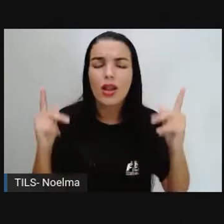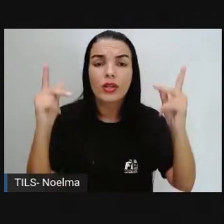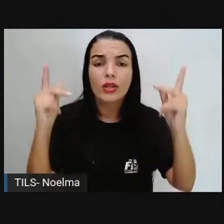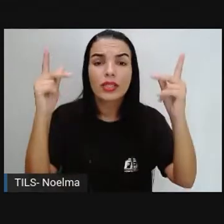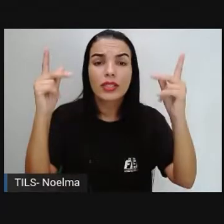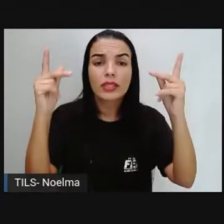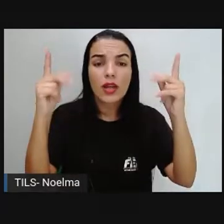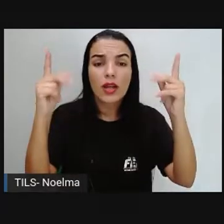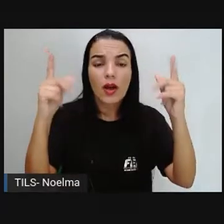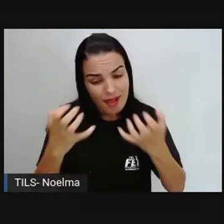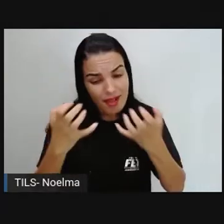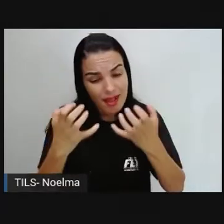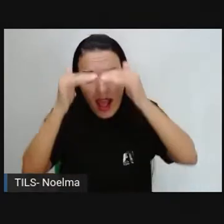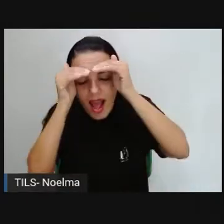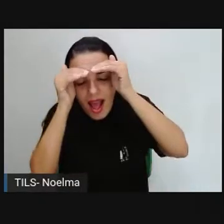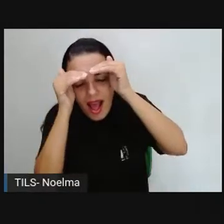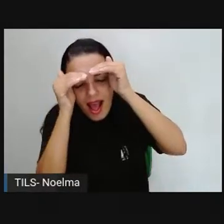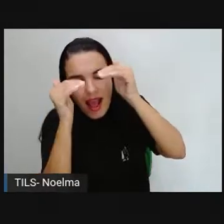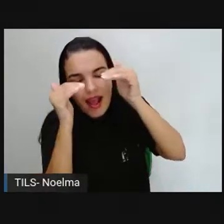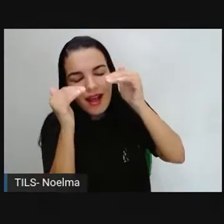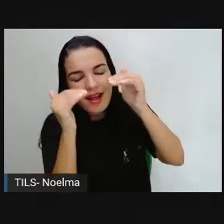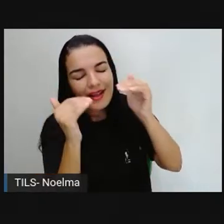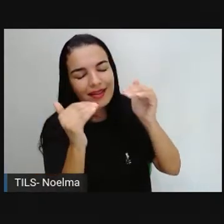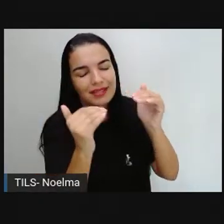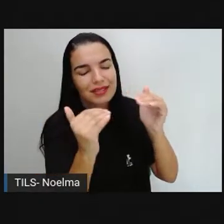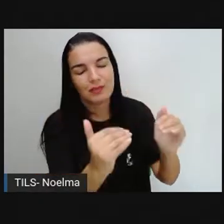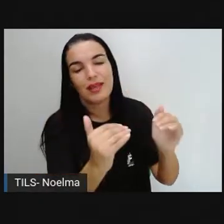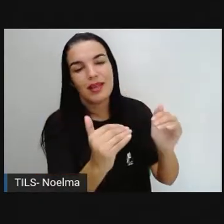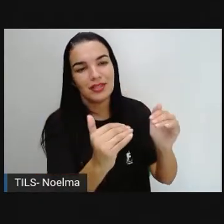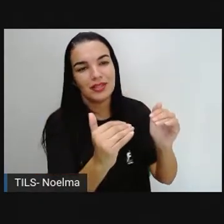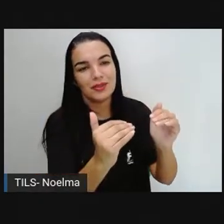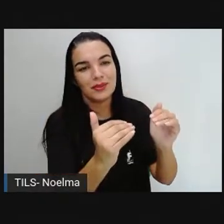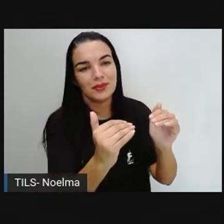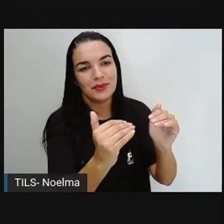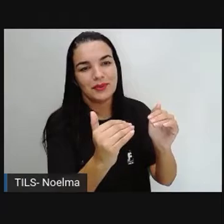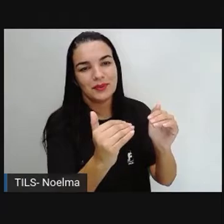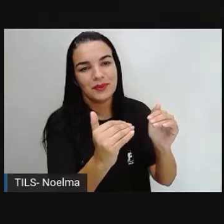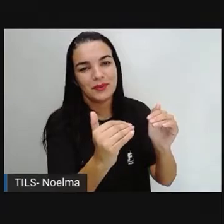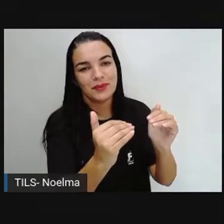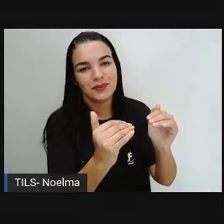valorização. Índio quer respeito.